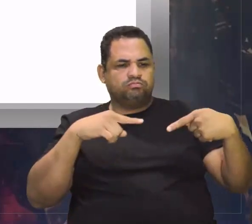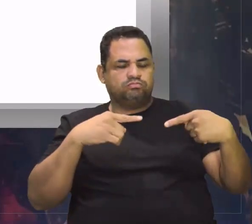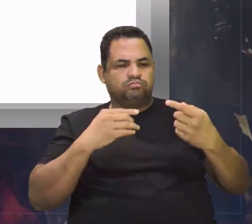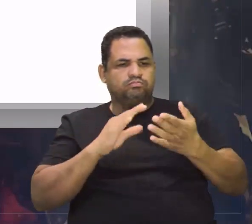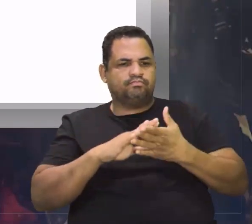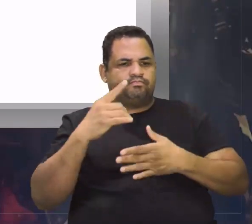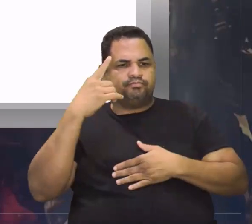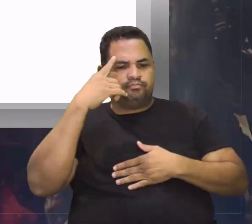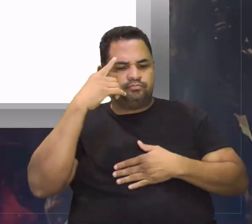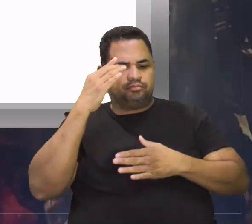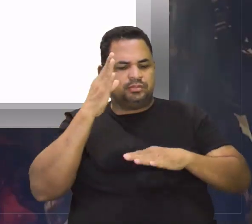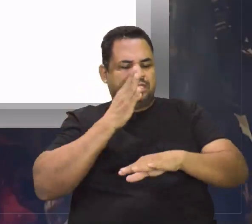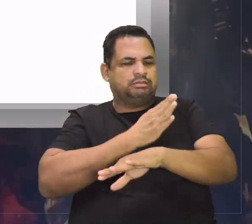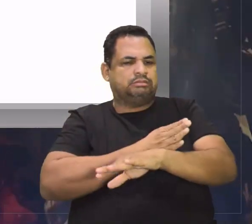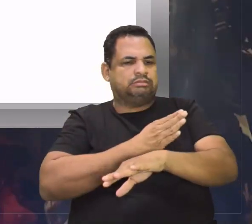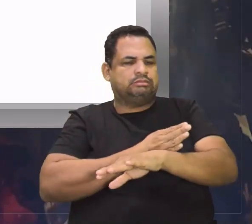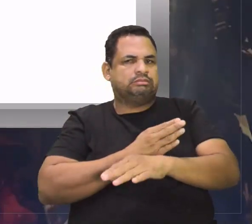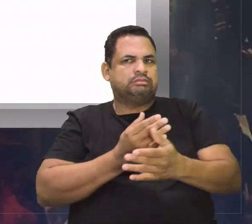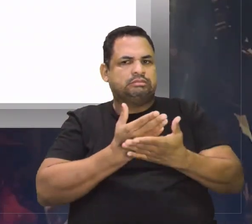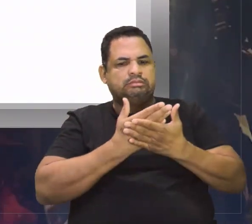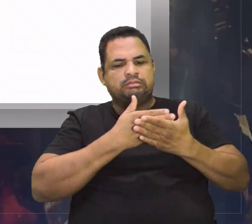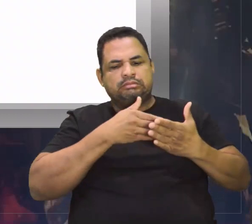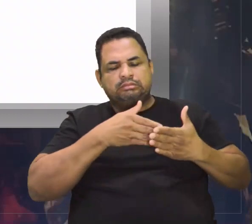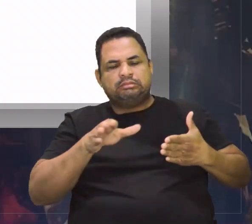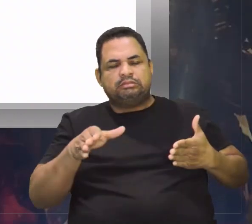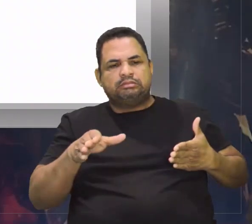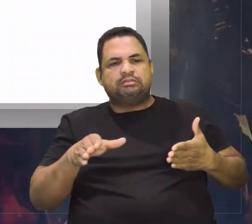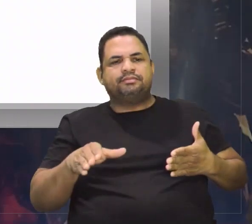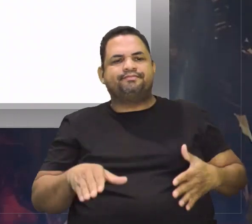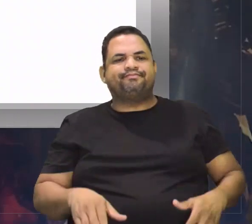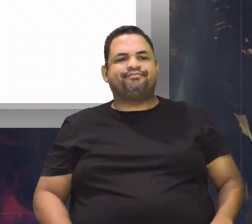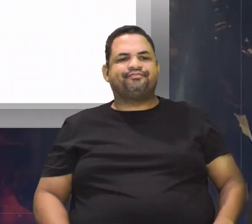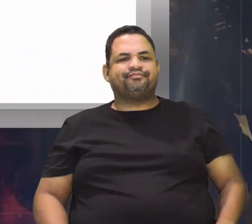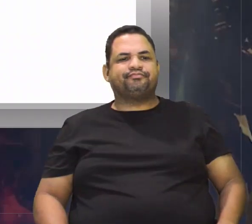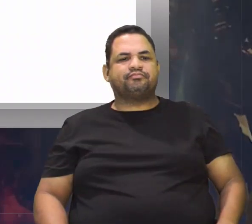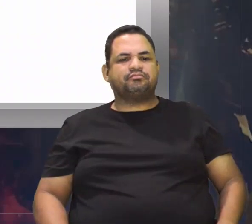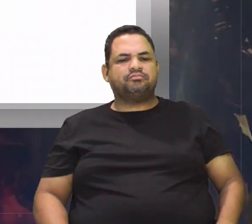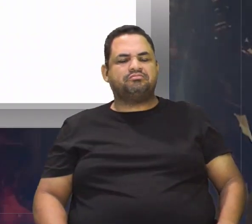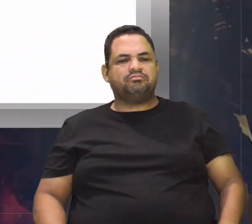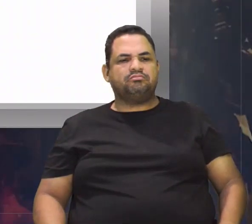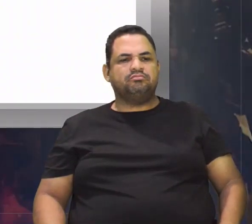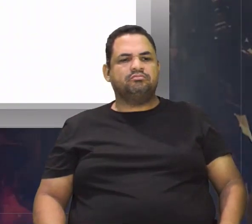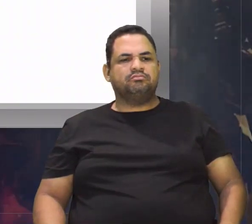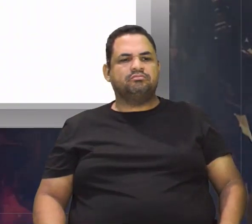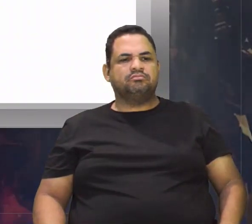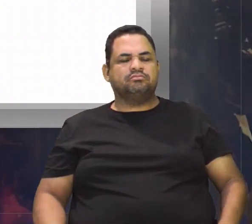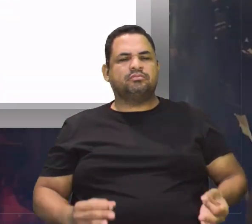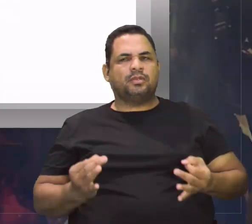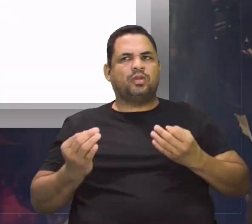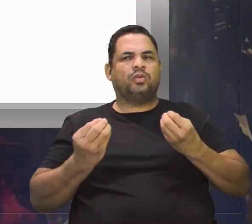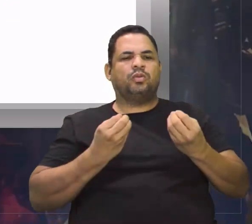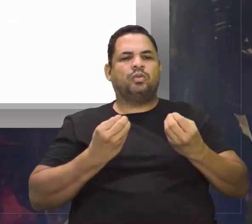de pensar da Idade Média. A forma de pensar da Idade Média era uma forma dogmática. Era uma forma